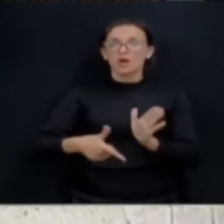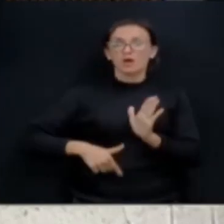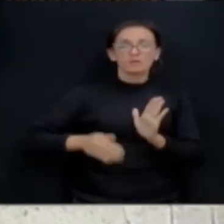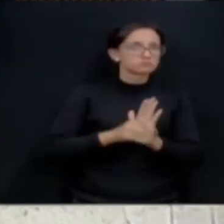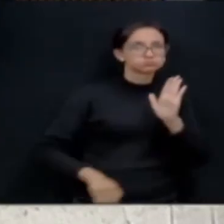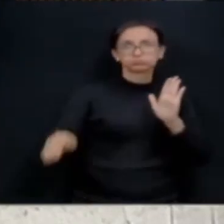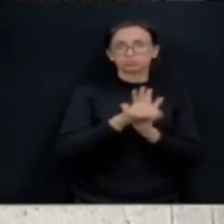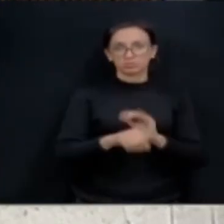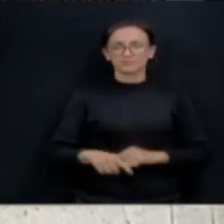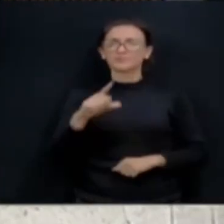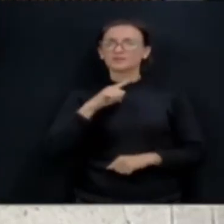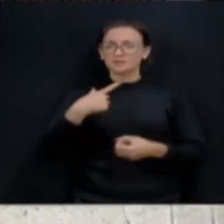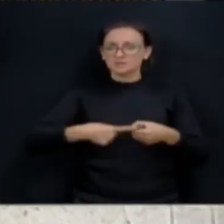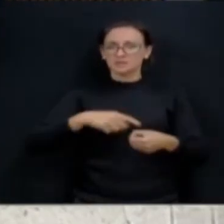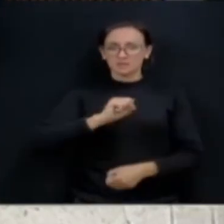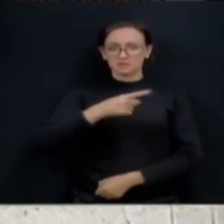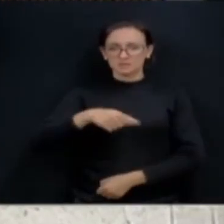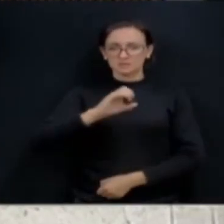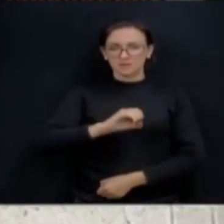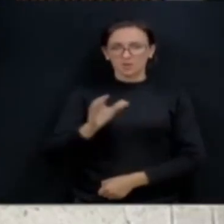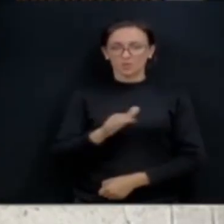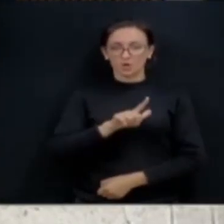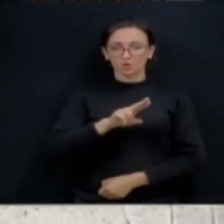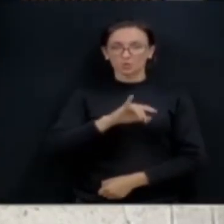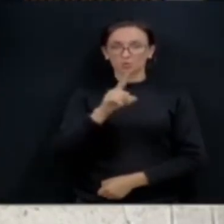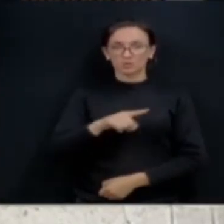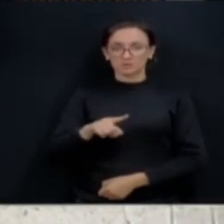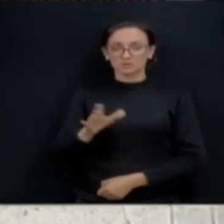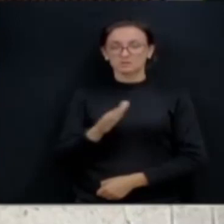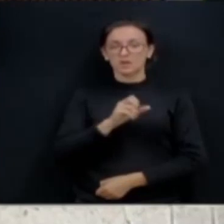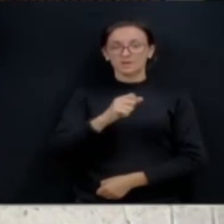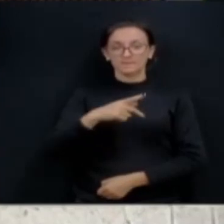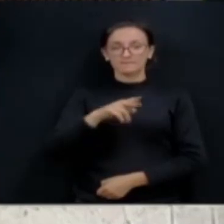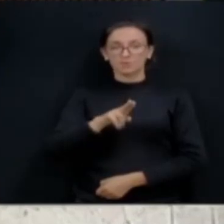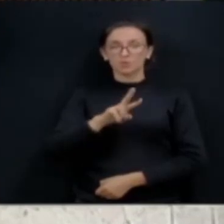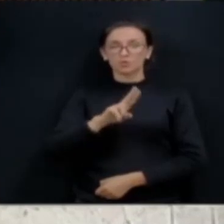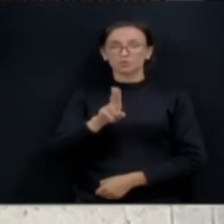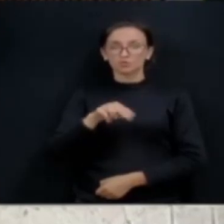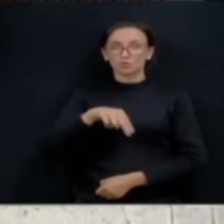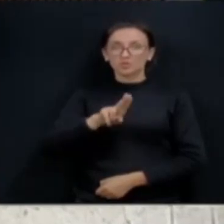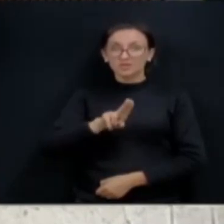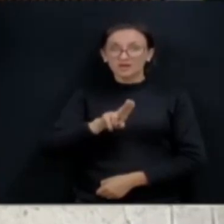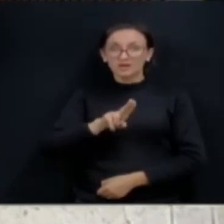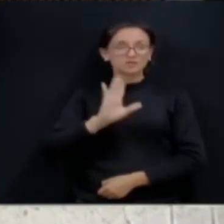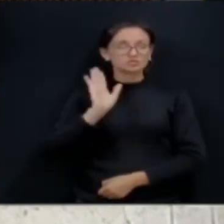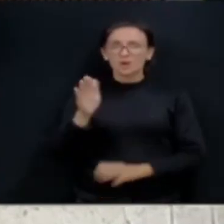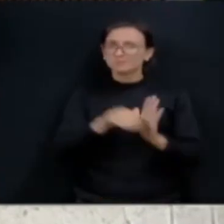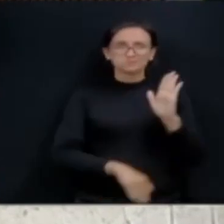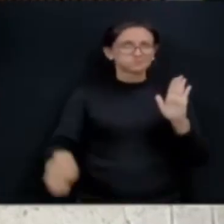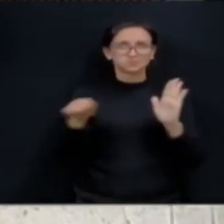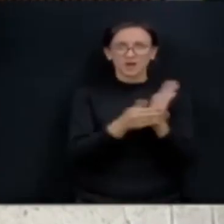Luís do Purunã, a praça de pedágio, que era R$ 9,60, vai operar a R$ 10,33 de início, se for